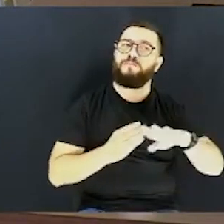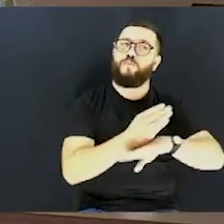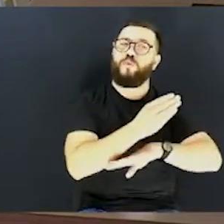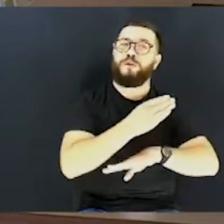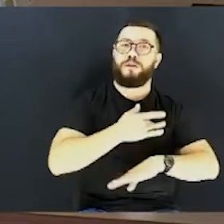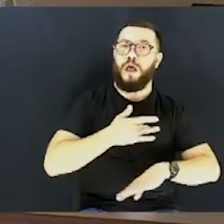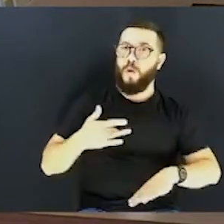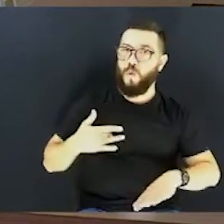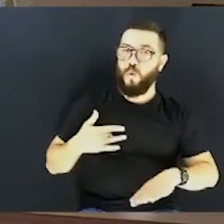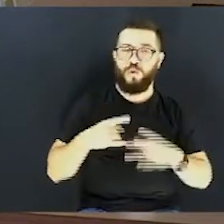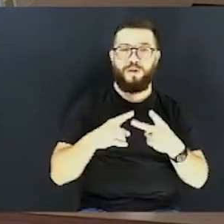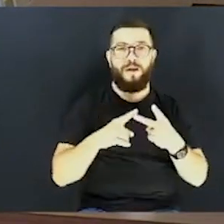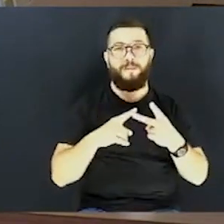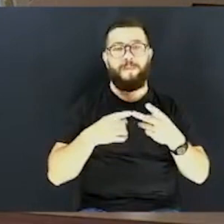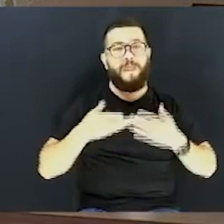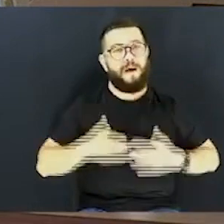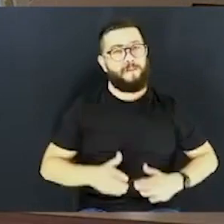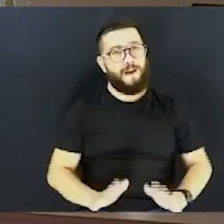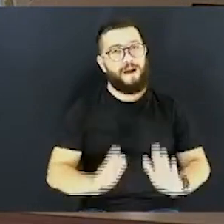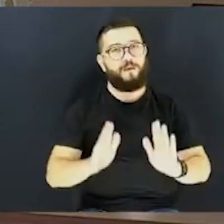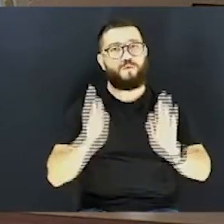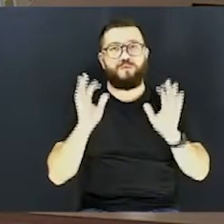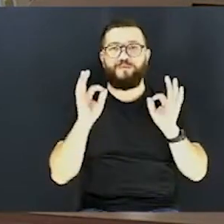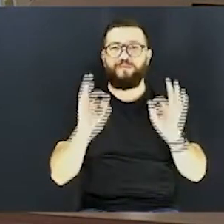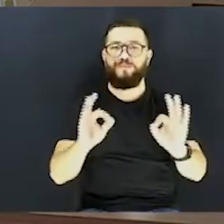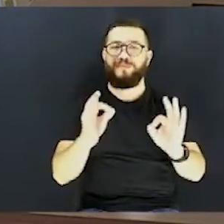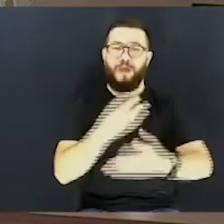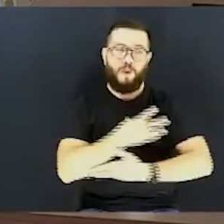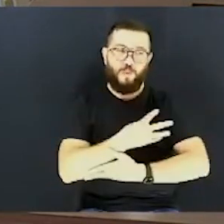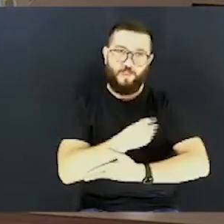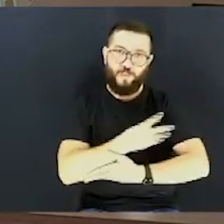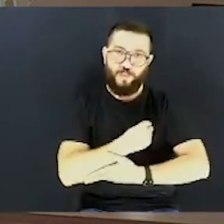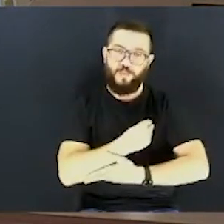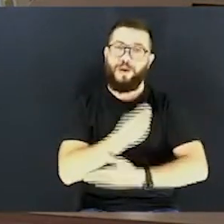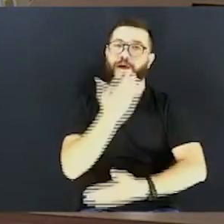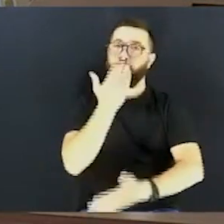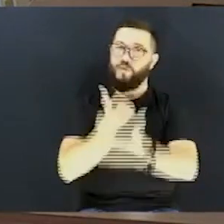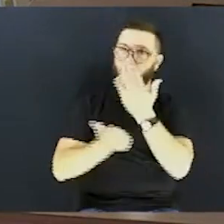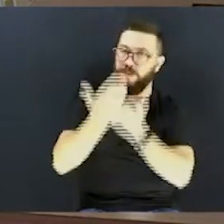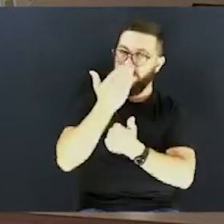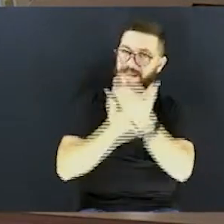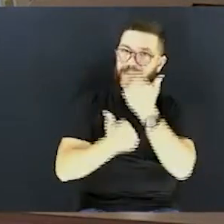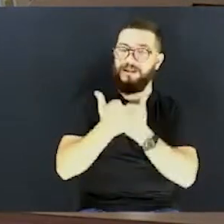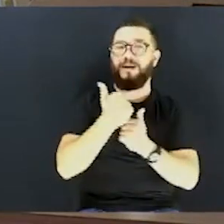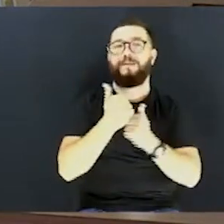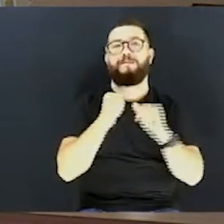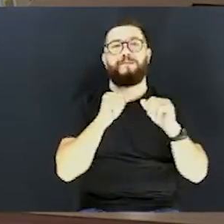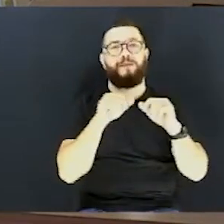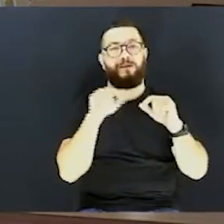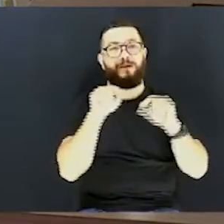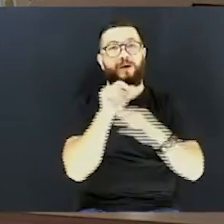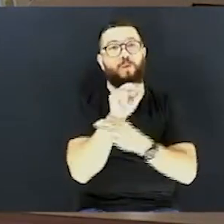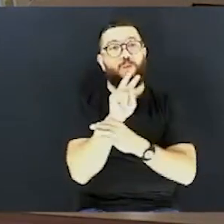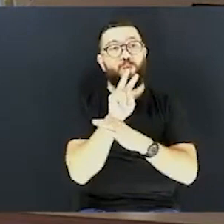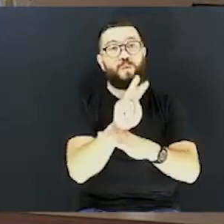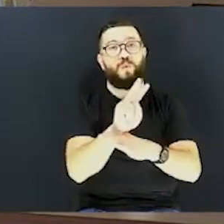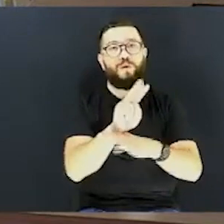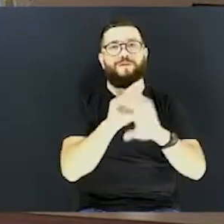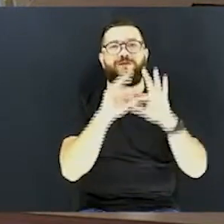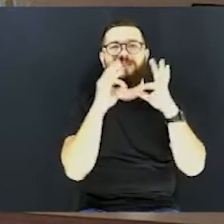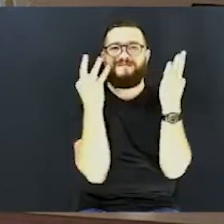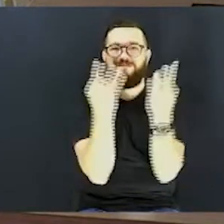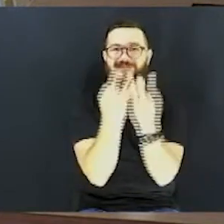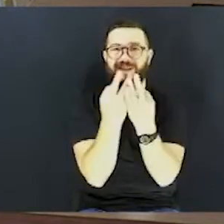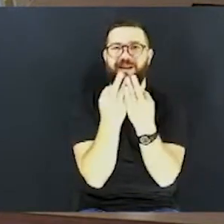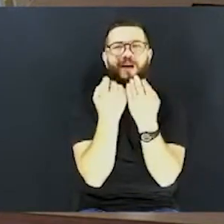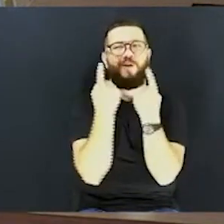ao aleitamento materno, à alimentação saudável para as crianças e suas famílias, bem como prevenir e combater a violência, o abuso e a